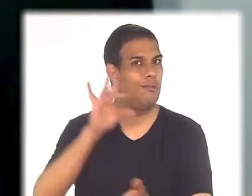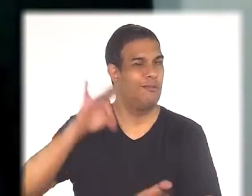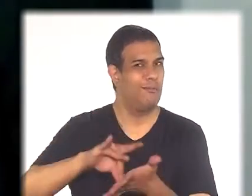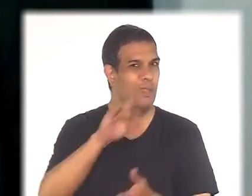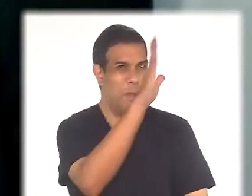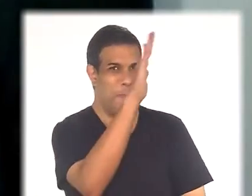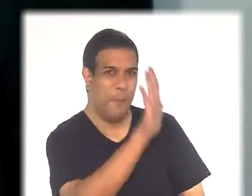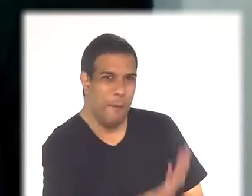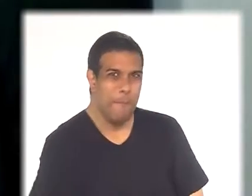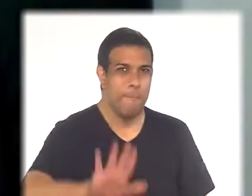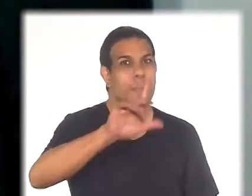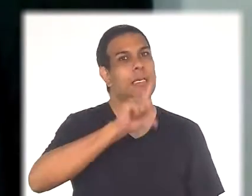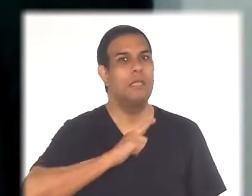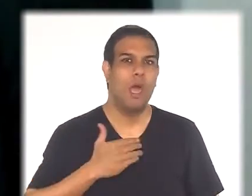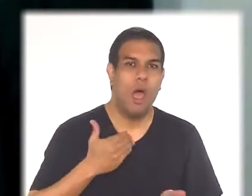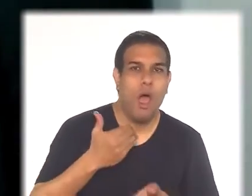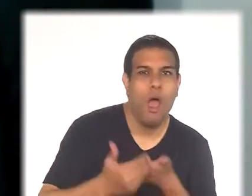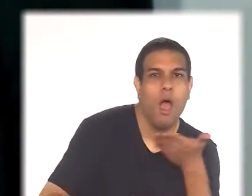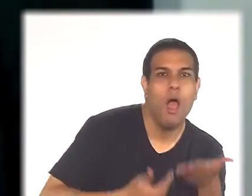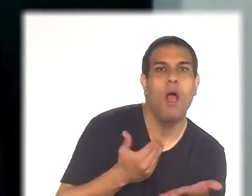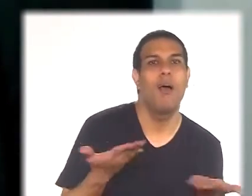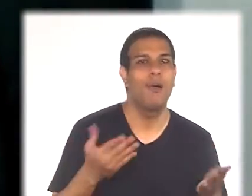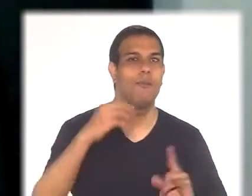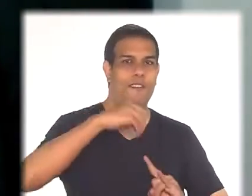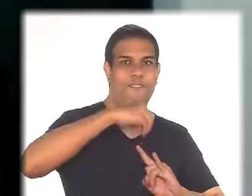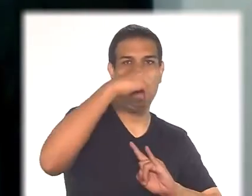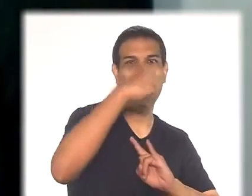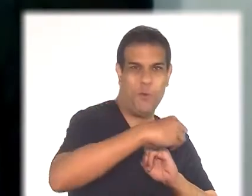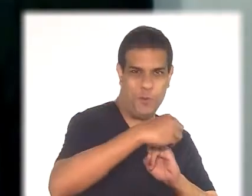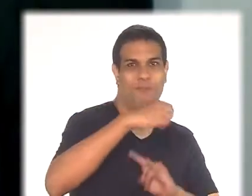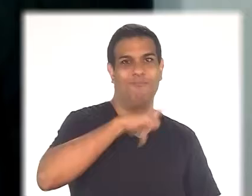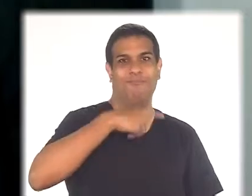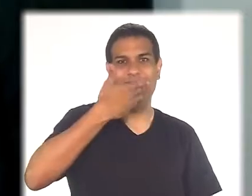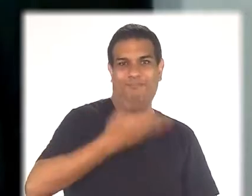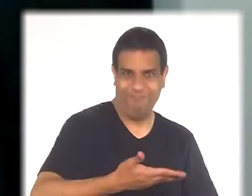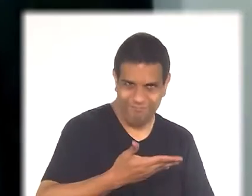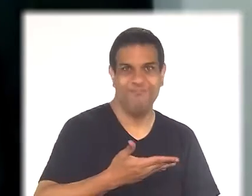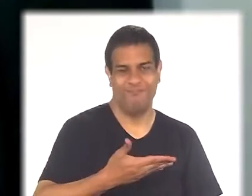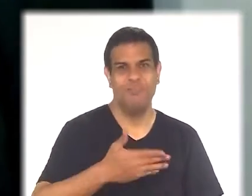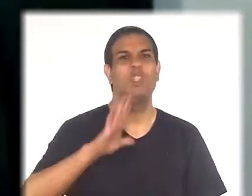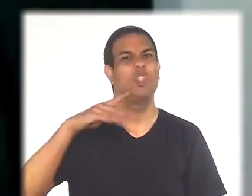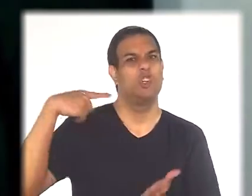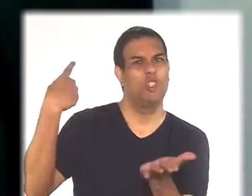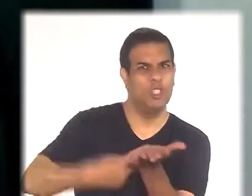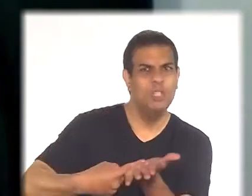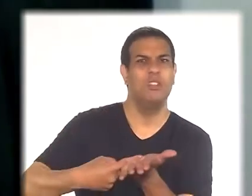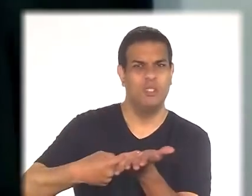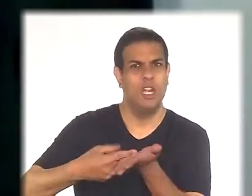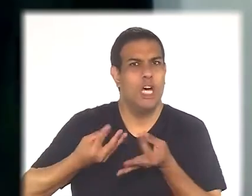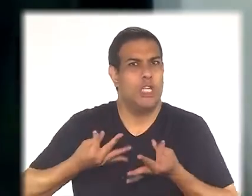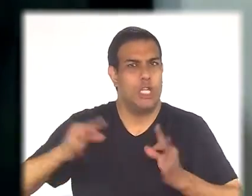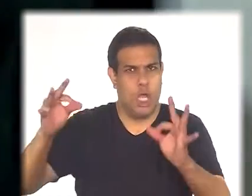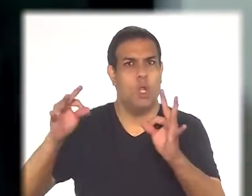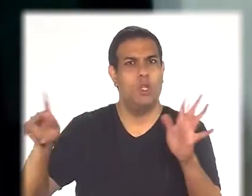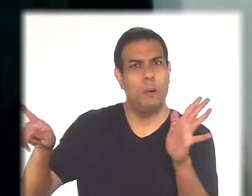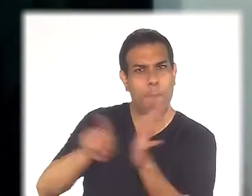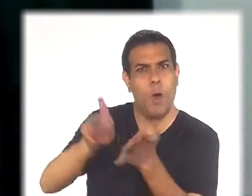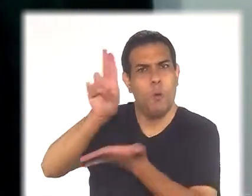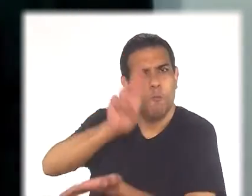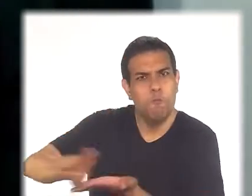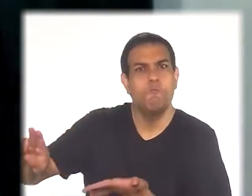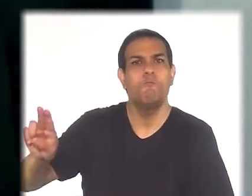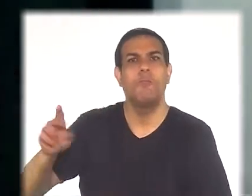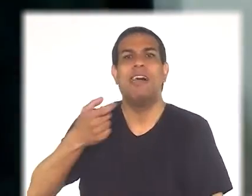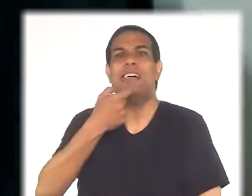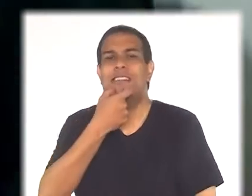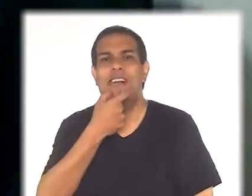desejável, né? No Brasil, nós temos algumas iniciativas. Temos a da Fiocruz, baseada numa encomenda tecnológica, que já